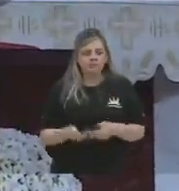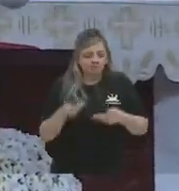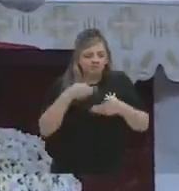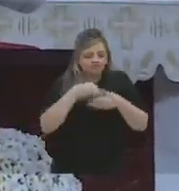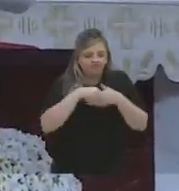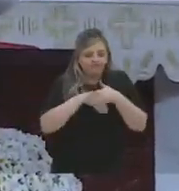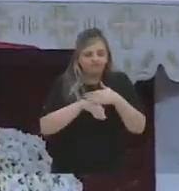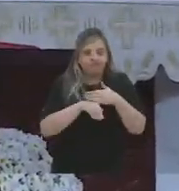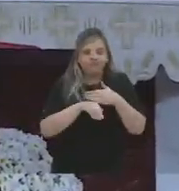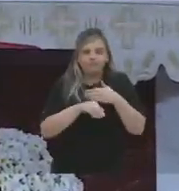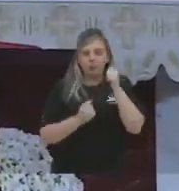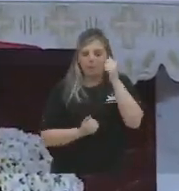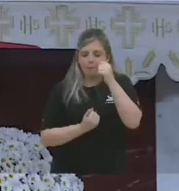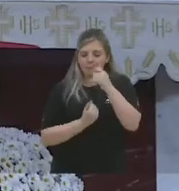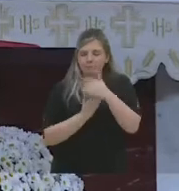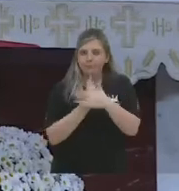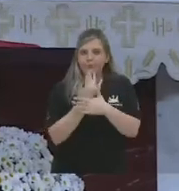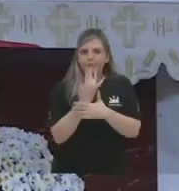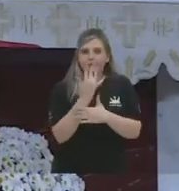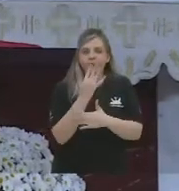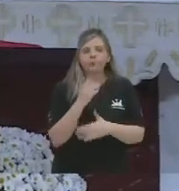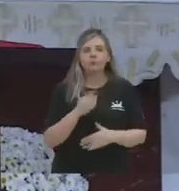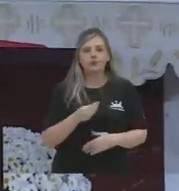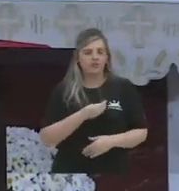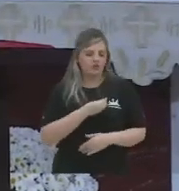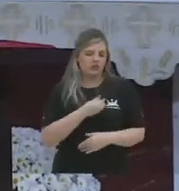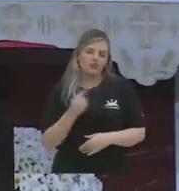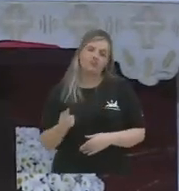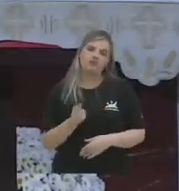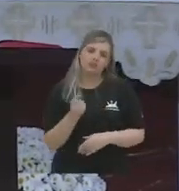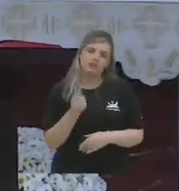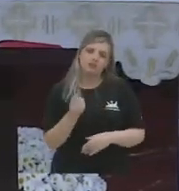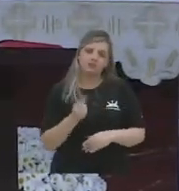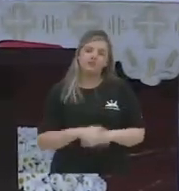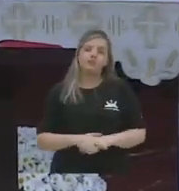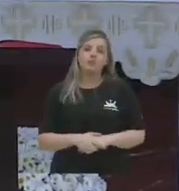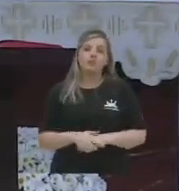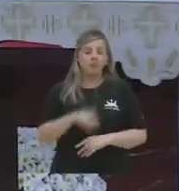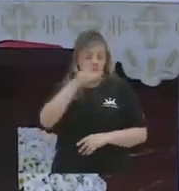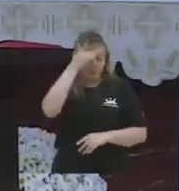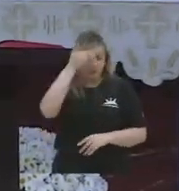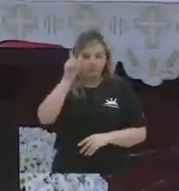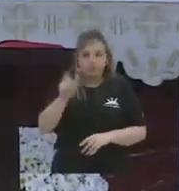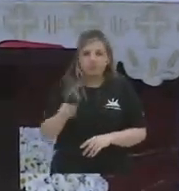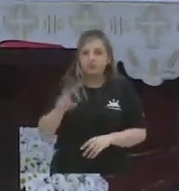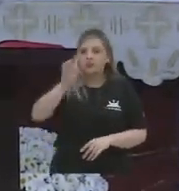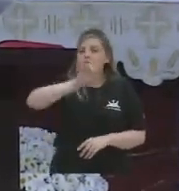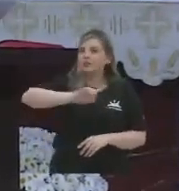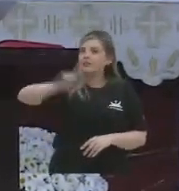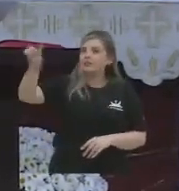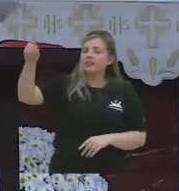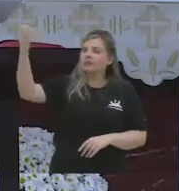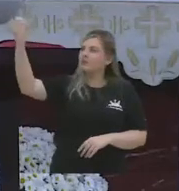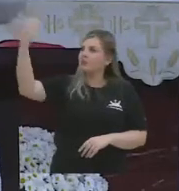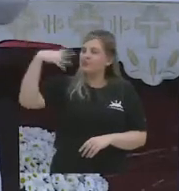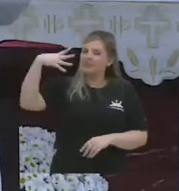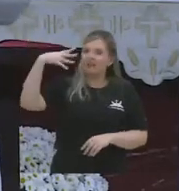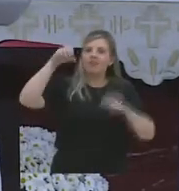Uma pessoa de Deus, uma pessoa iluminada, ilumina ou não?